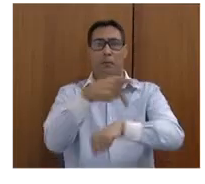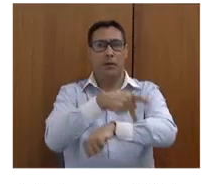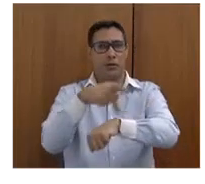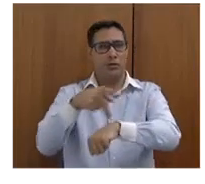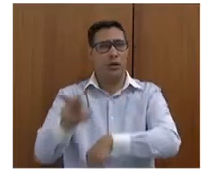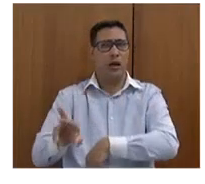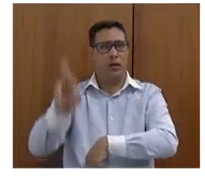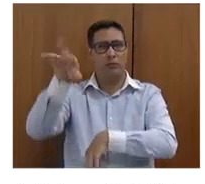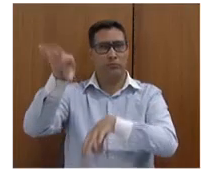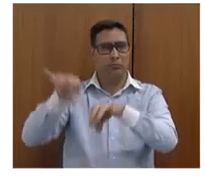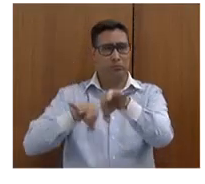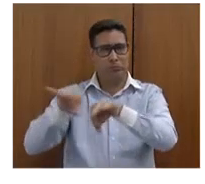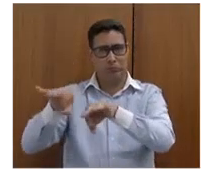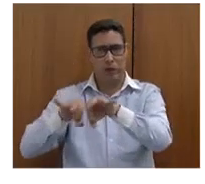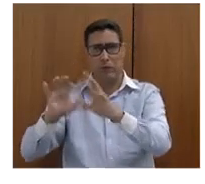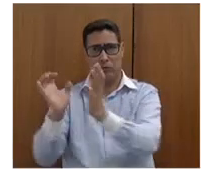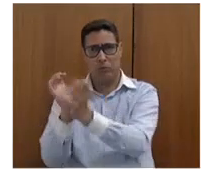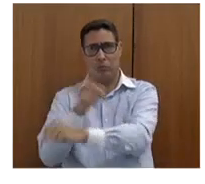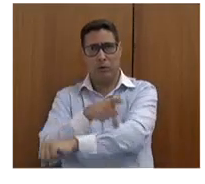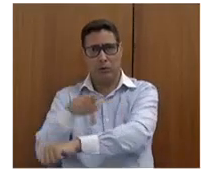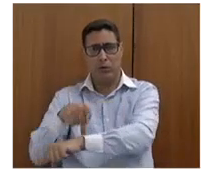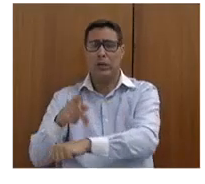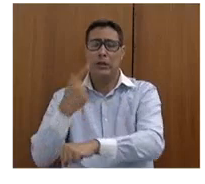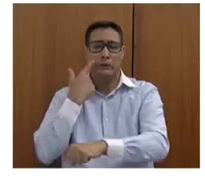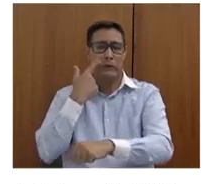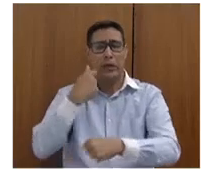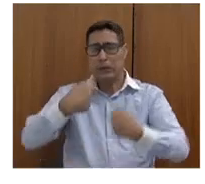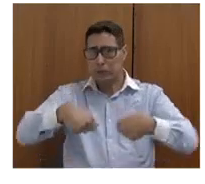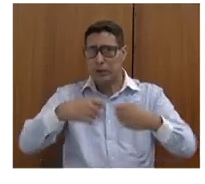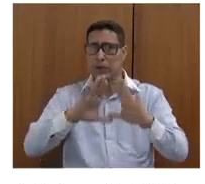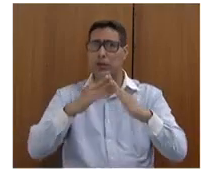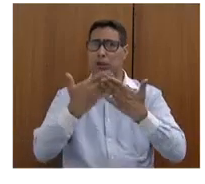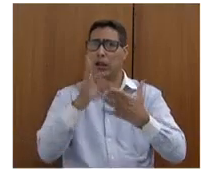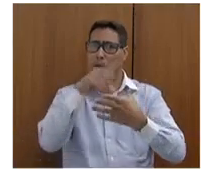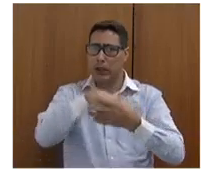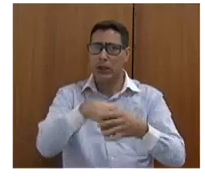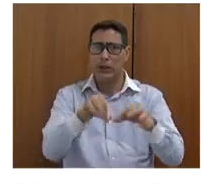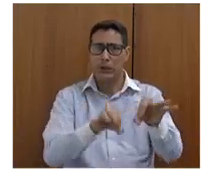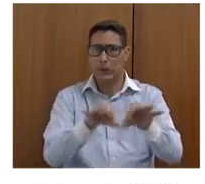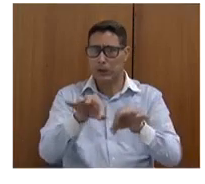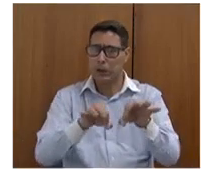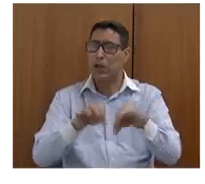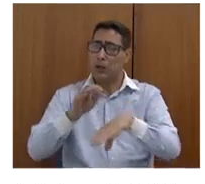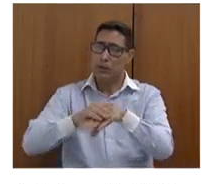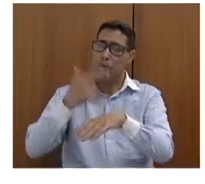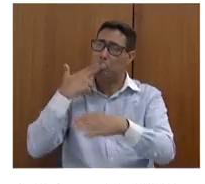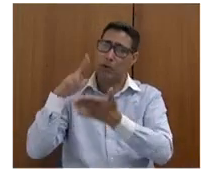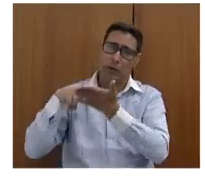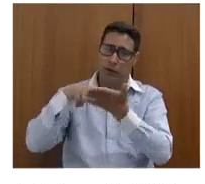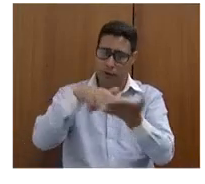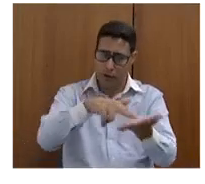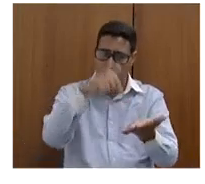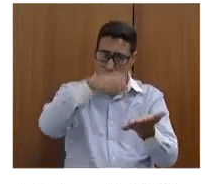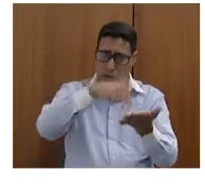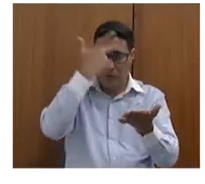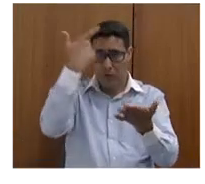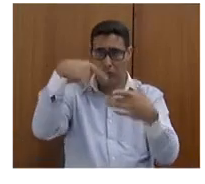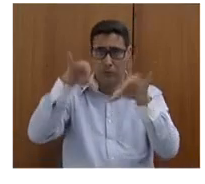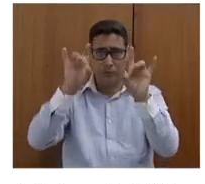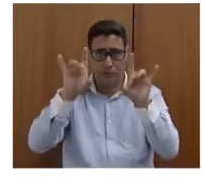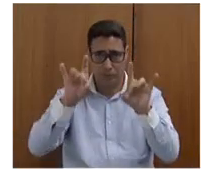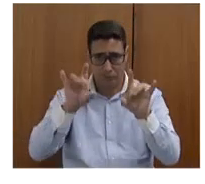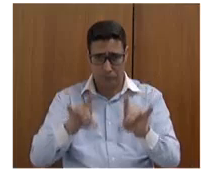fazer né as ações pedagógicas dentro da nossa histórias com a carta dos especialistas e ampliamos